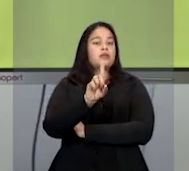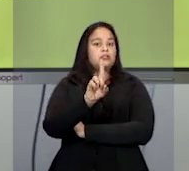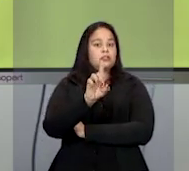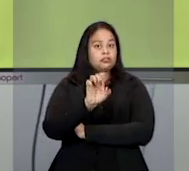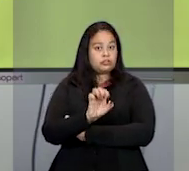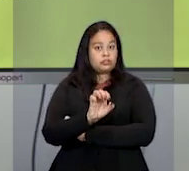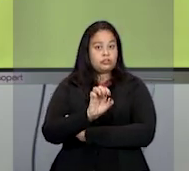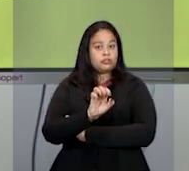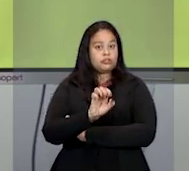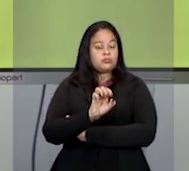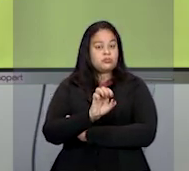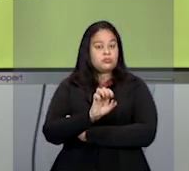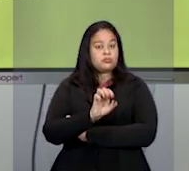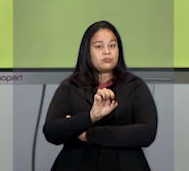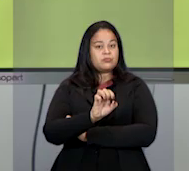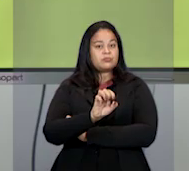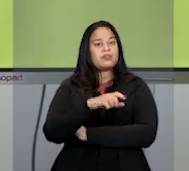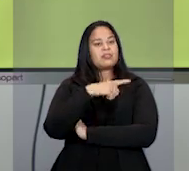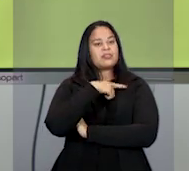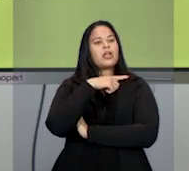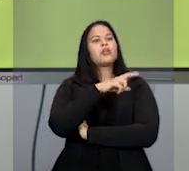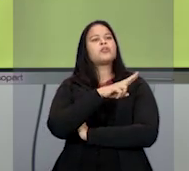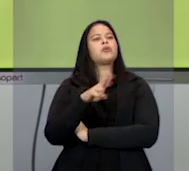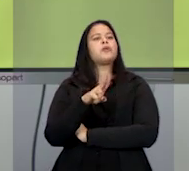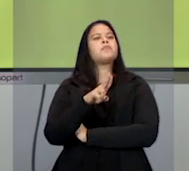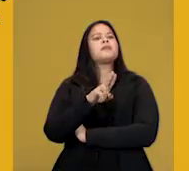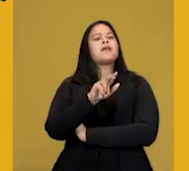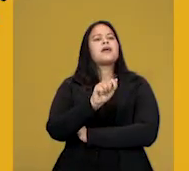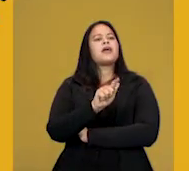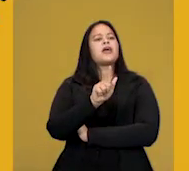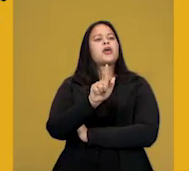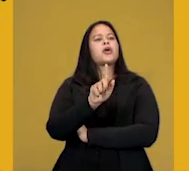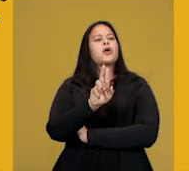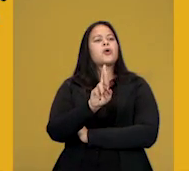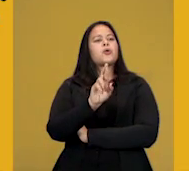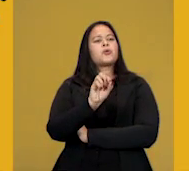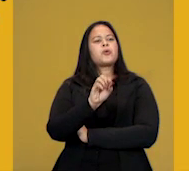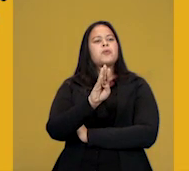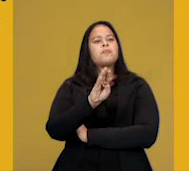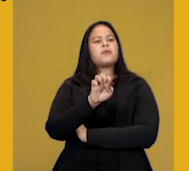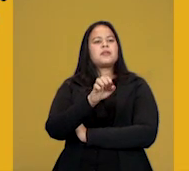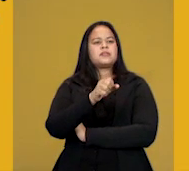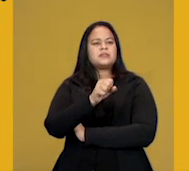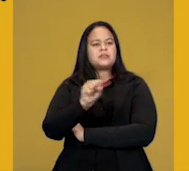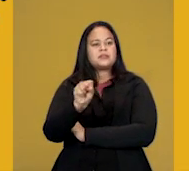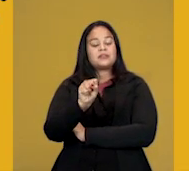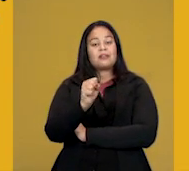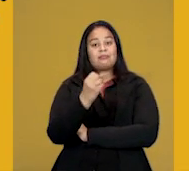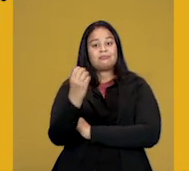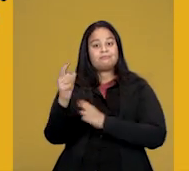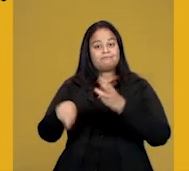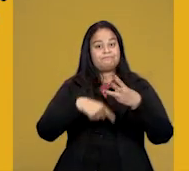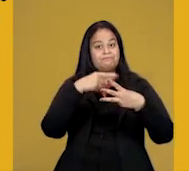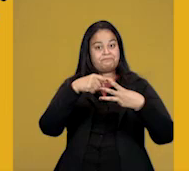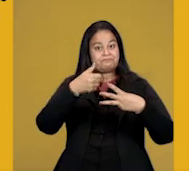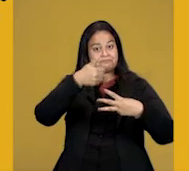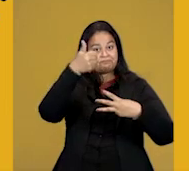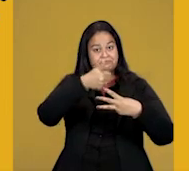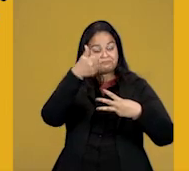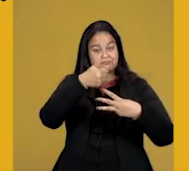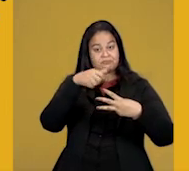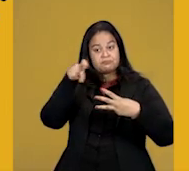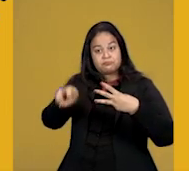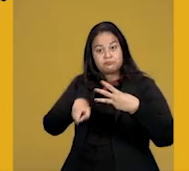agronegócio, né, é o chamado agrobusiness, né? Ah lá, envolve uma inter-relação entre os três setores, o primário, que é a